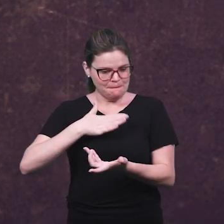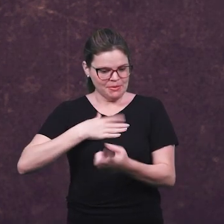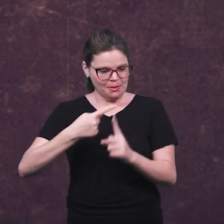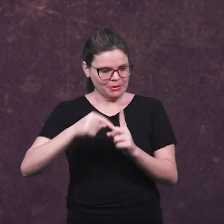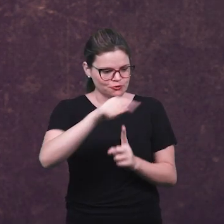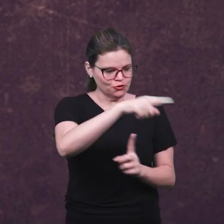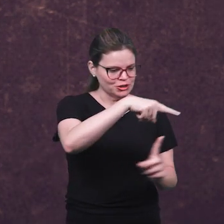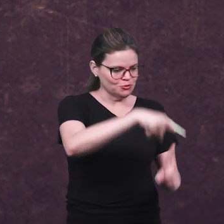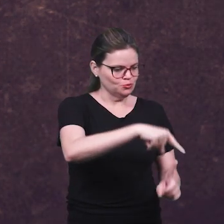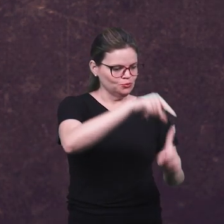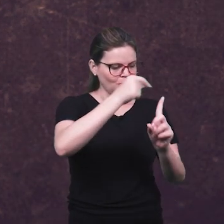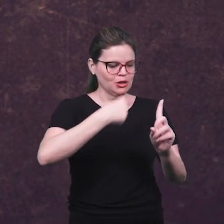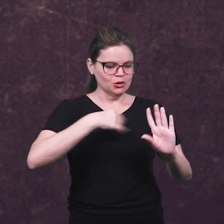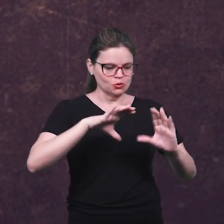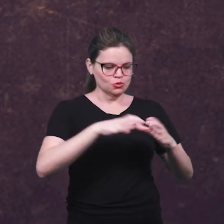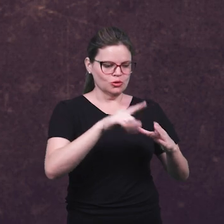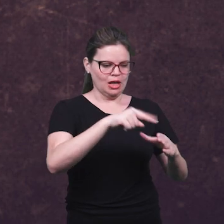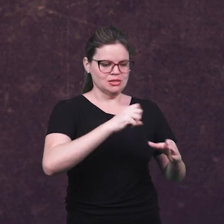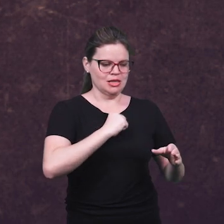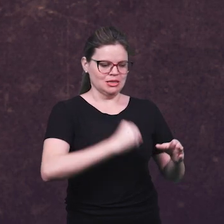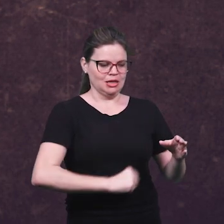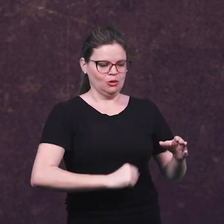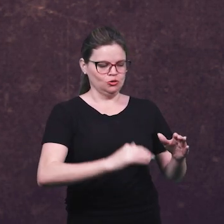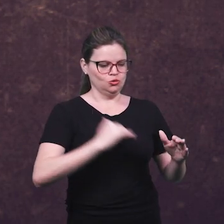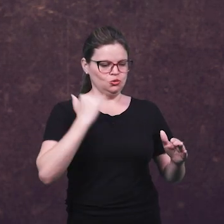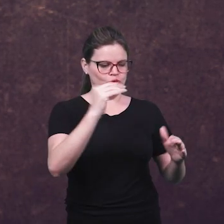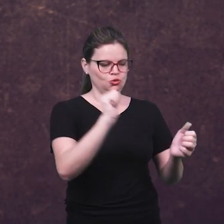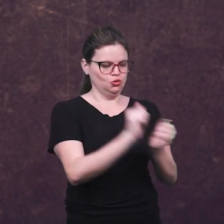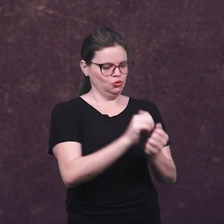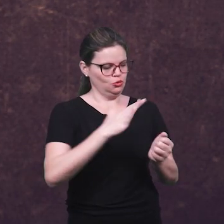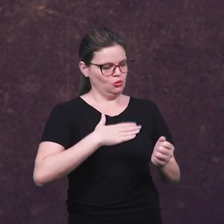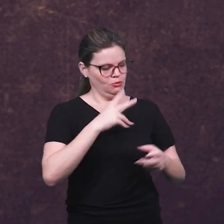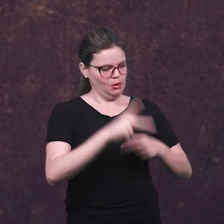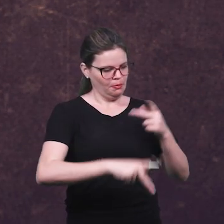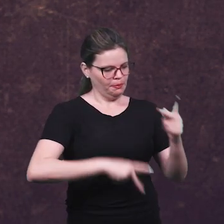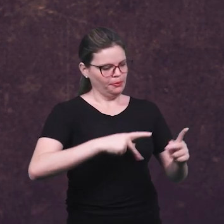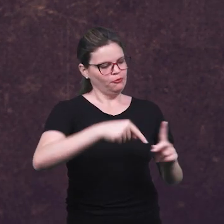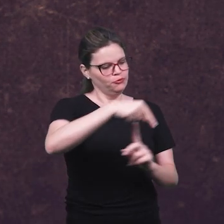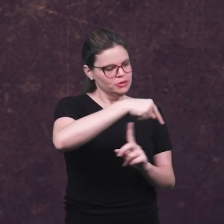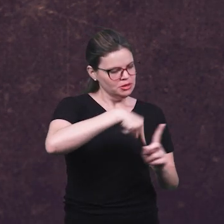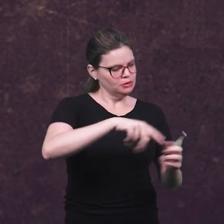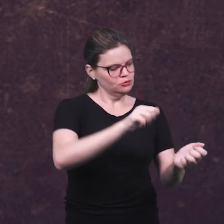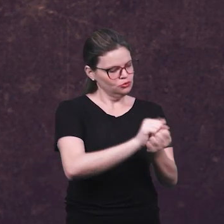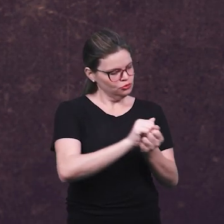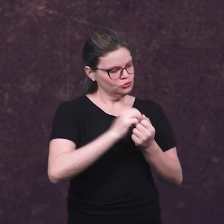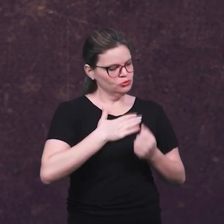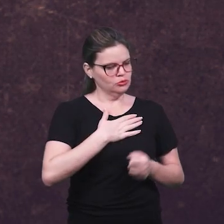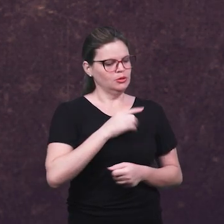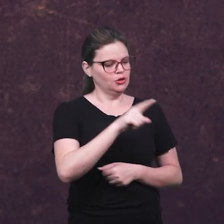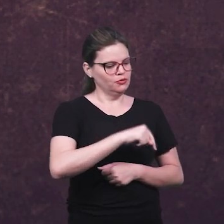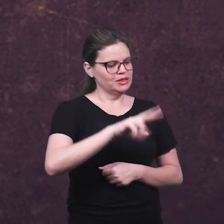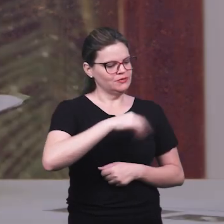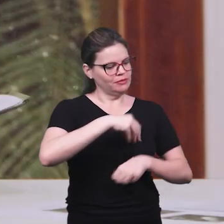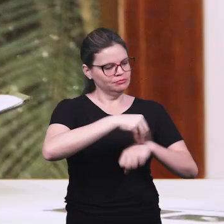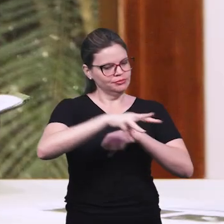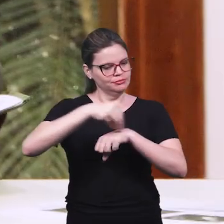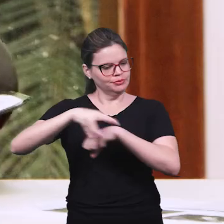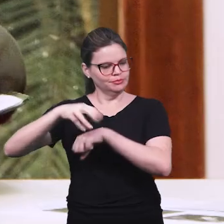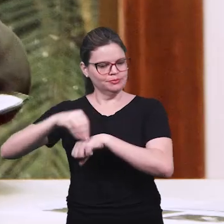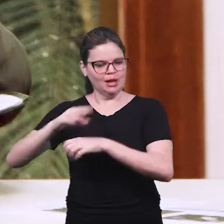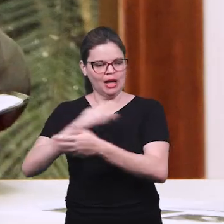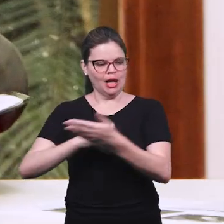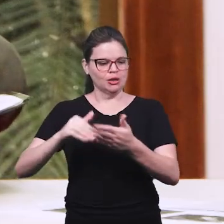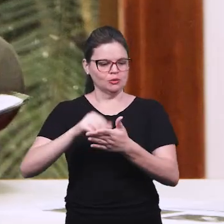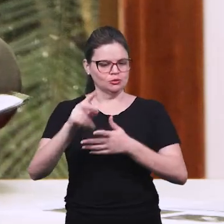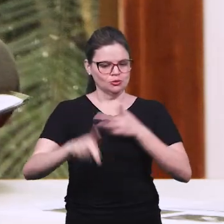vós me sereis um reino sacerdotal e povo santo. Estas são as palavras que falarás aos filhos de Israel. Então